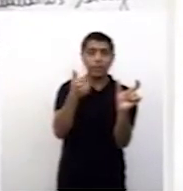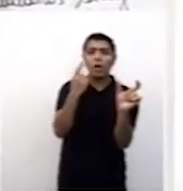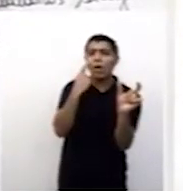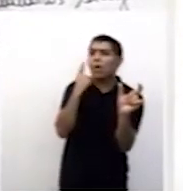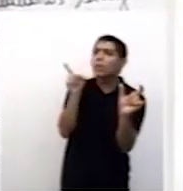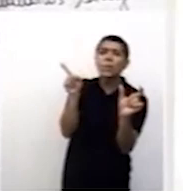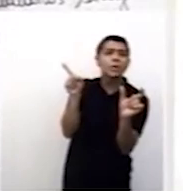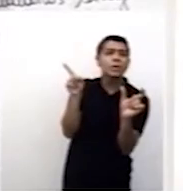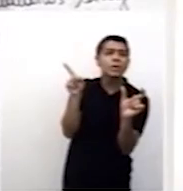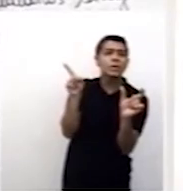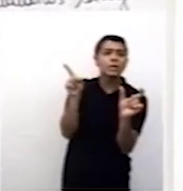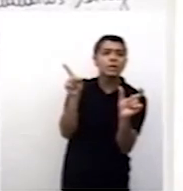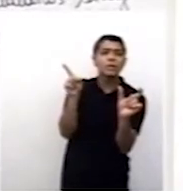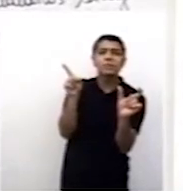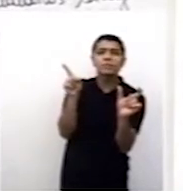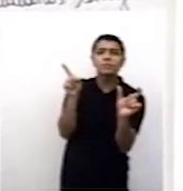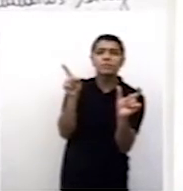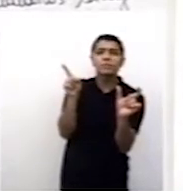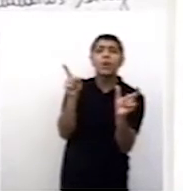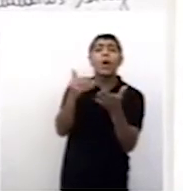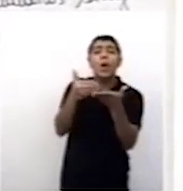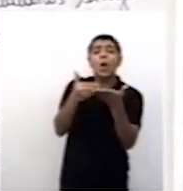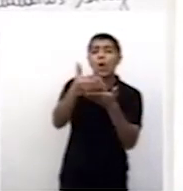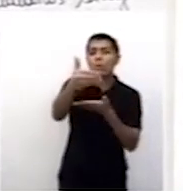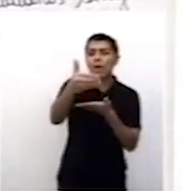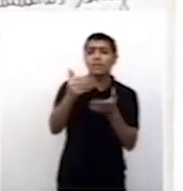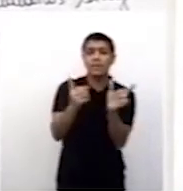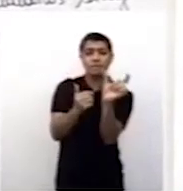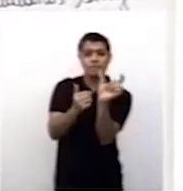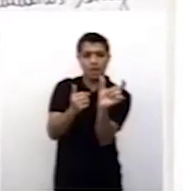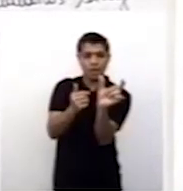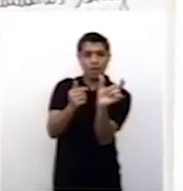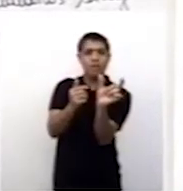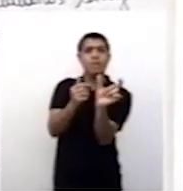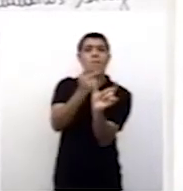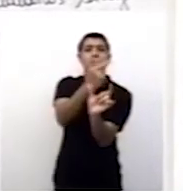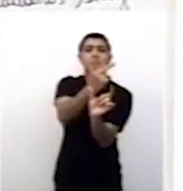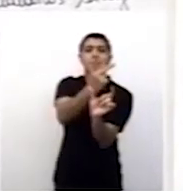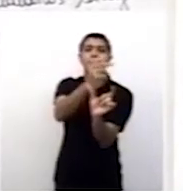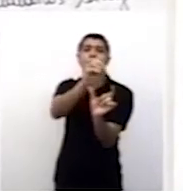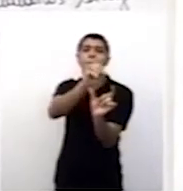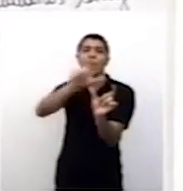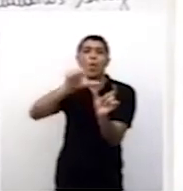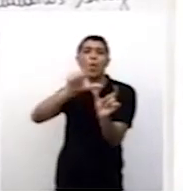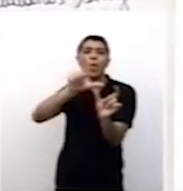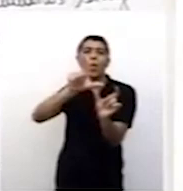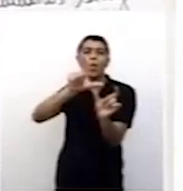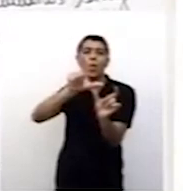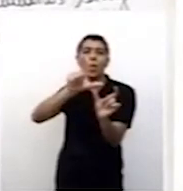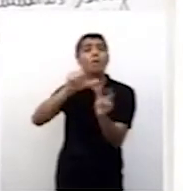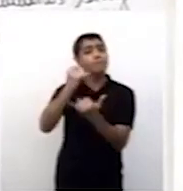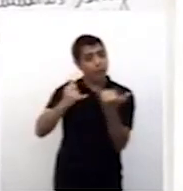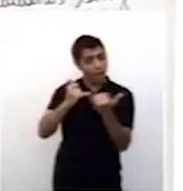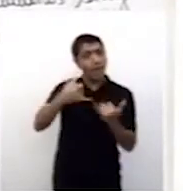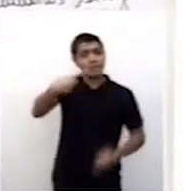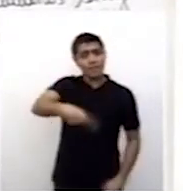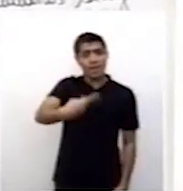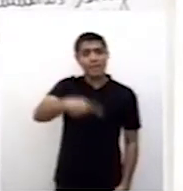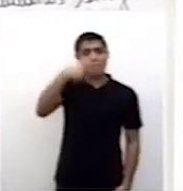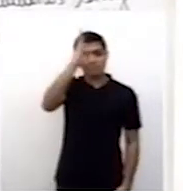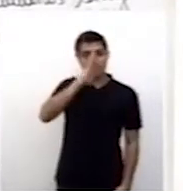o radical dela é igualzinho em português. O nome disso chama-se o quê? Cognato. Cognato